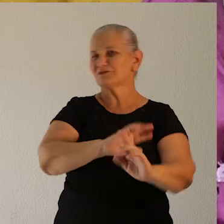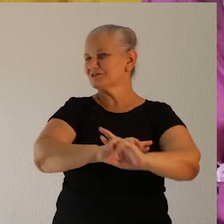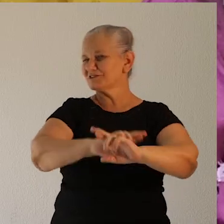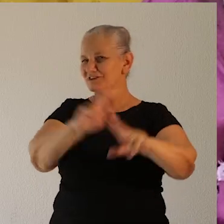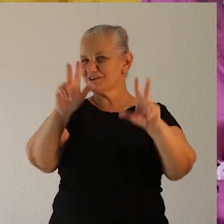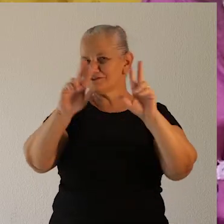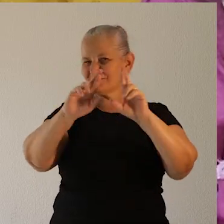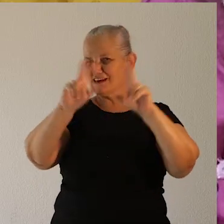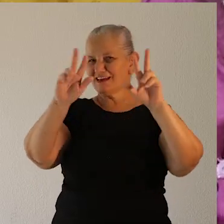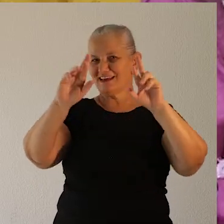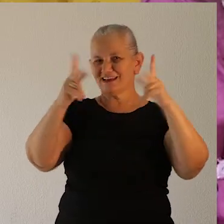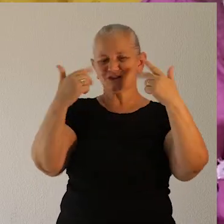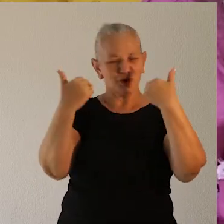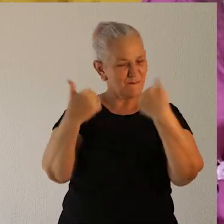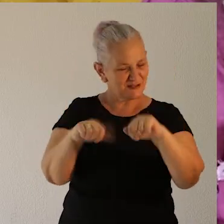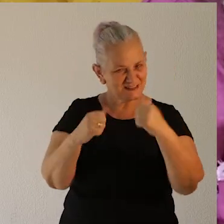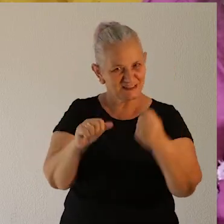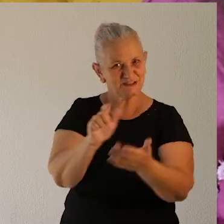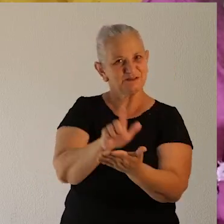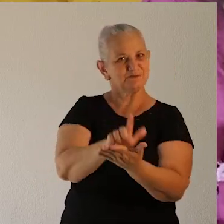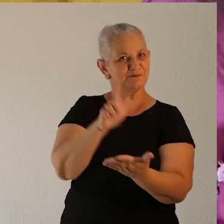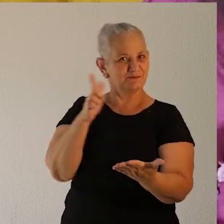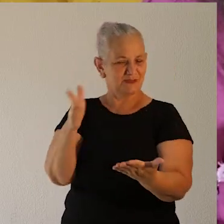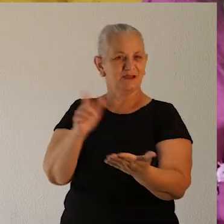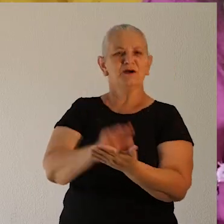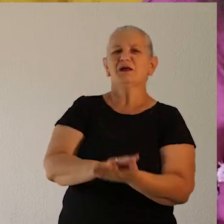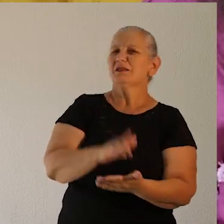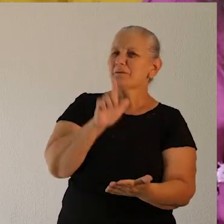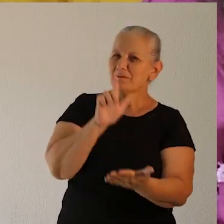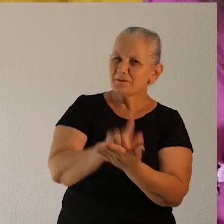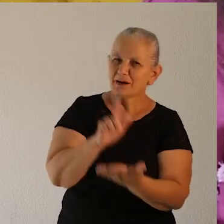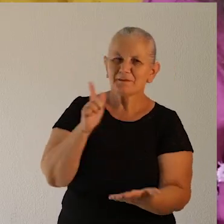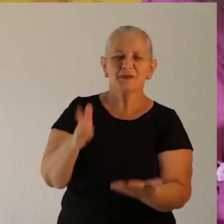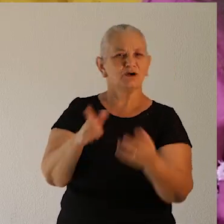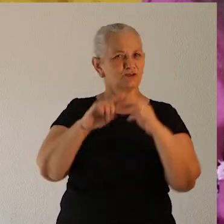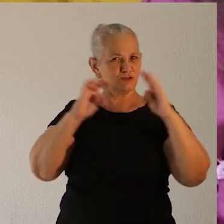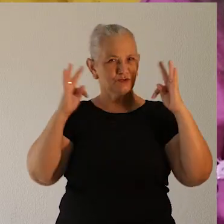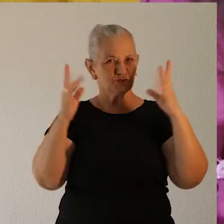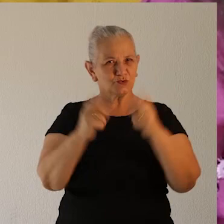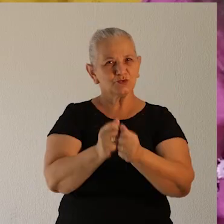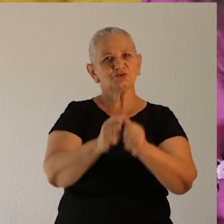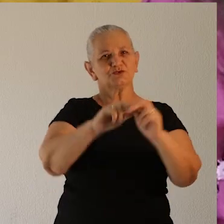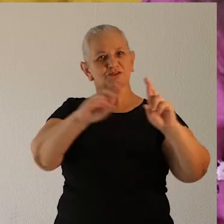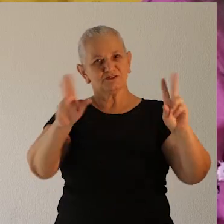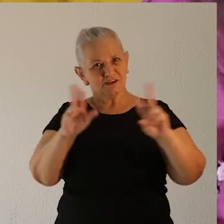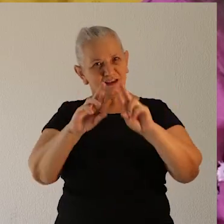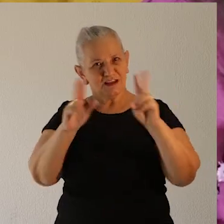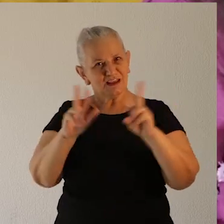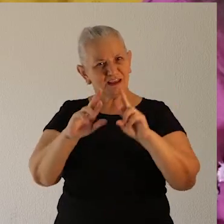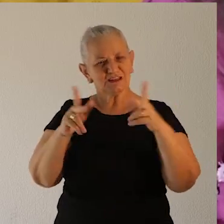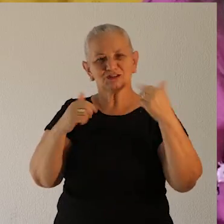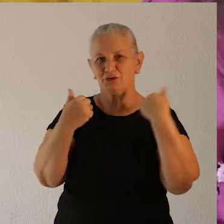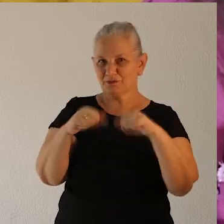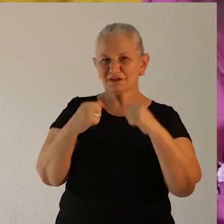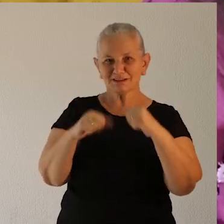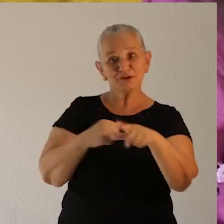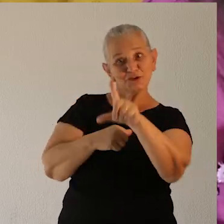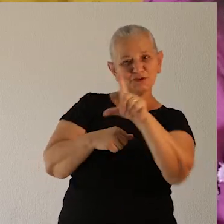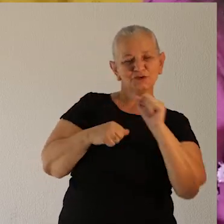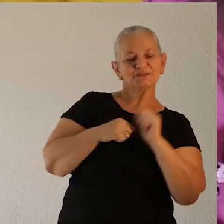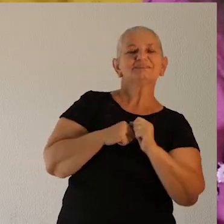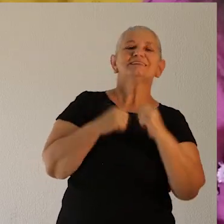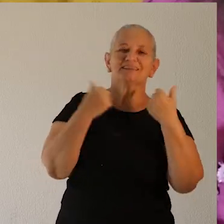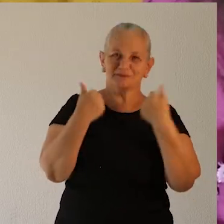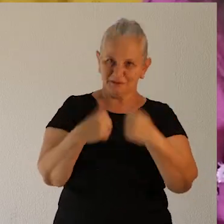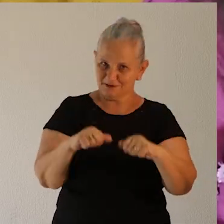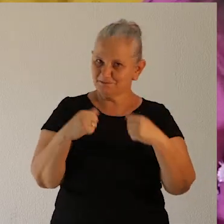tipo. Eu não fico sem papel. Tem papel de todo tipo e eu não vivo sem papel. Tem papel de todo tipo.